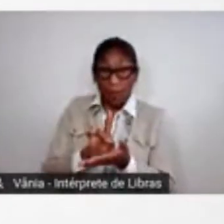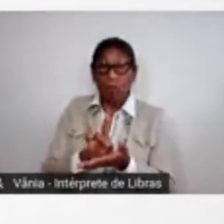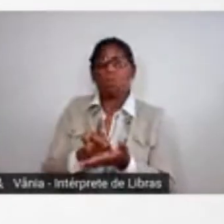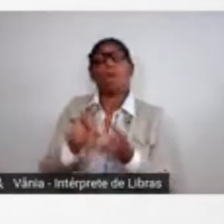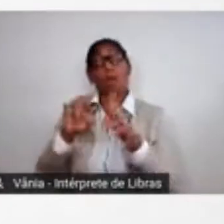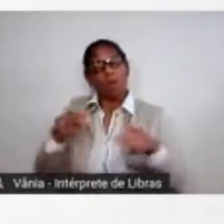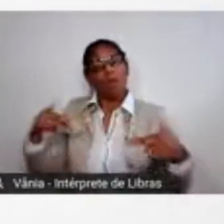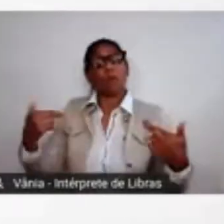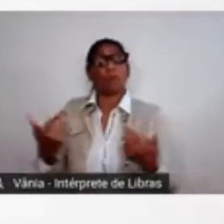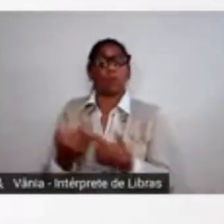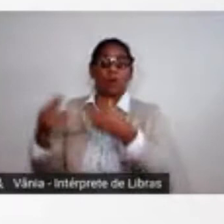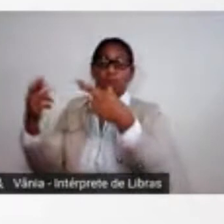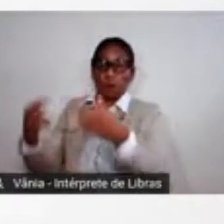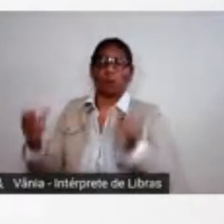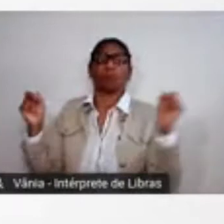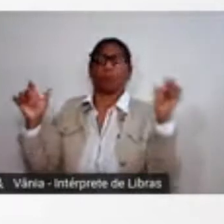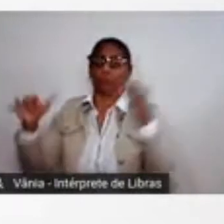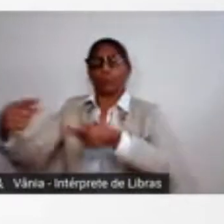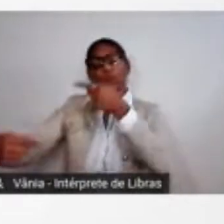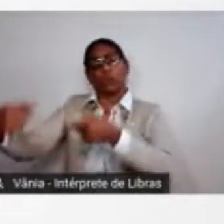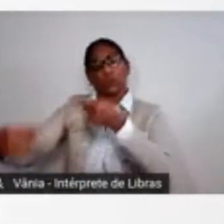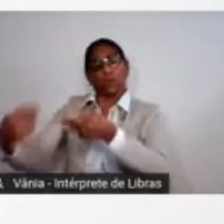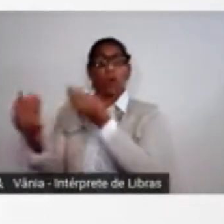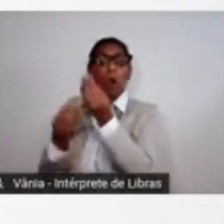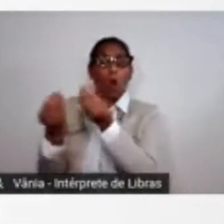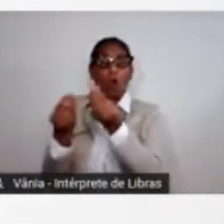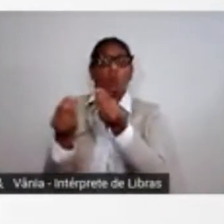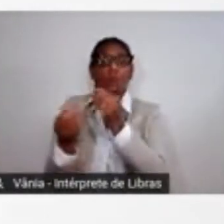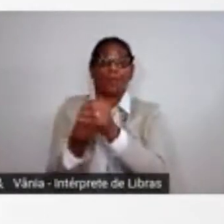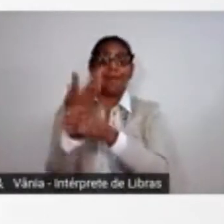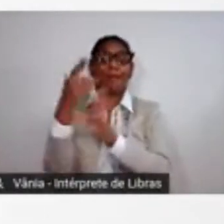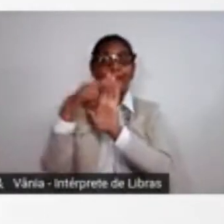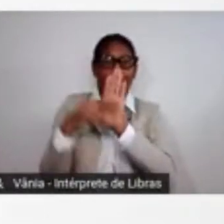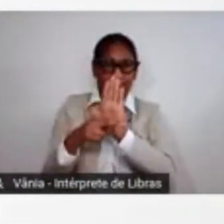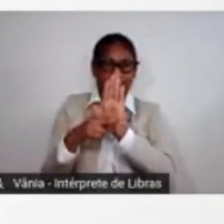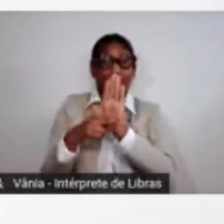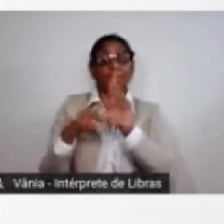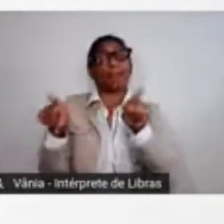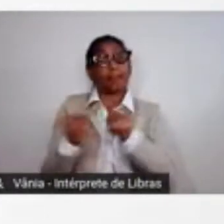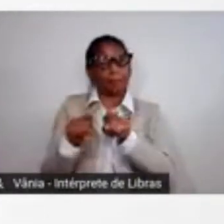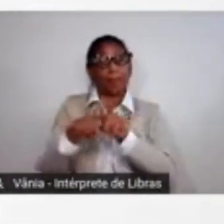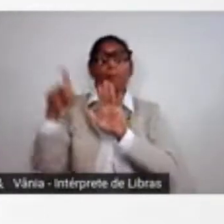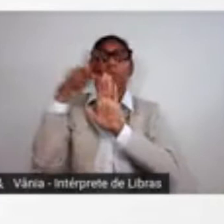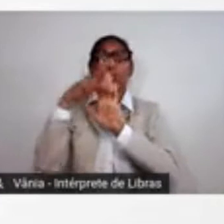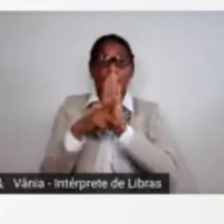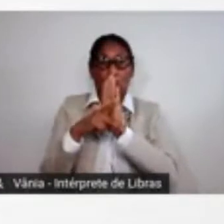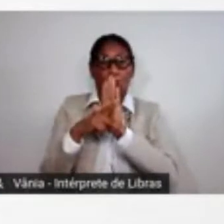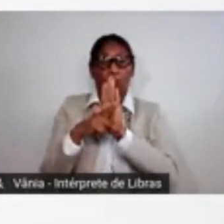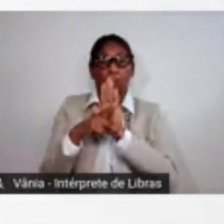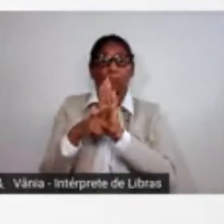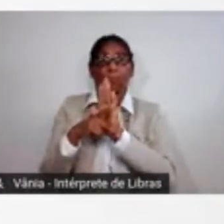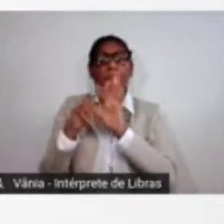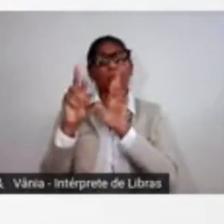reunião regional antes que define a implementação destes protocolos distintos do